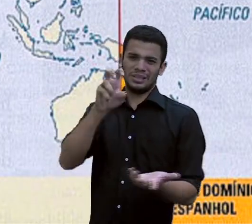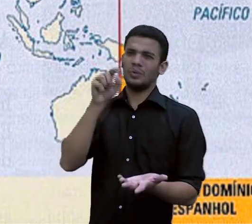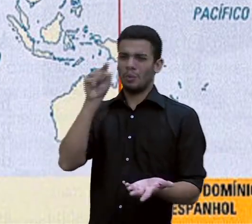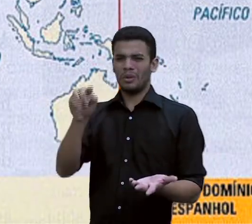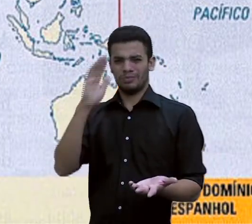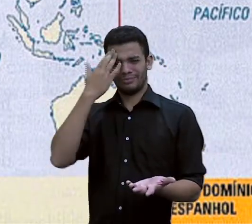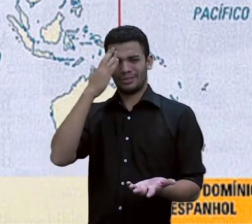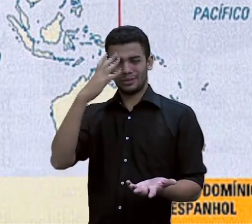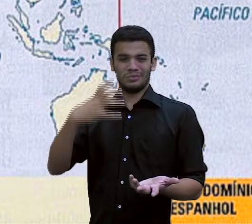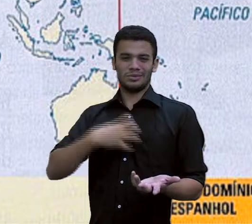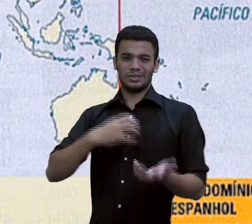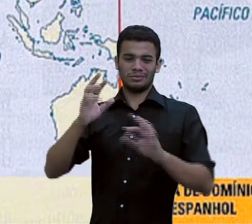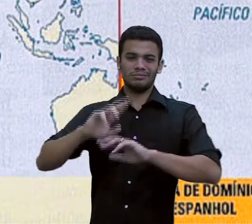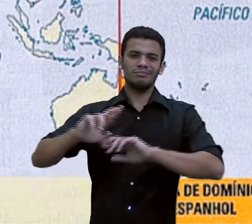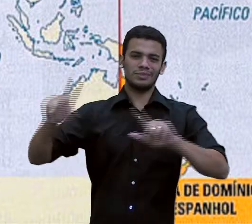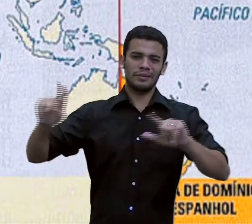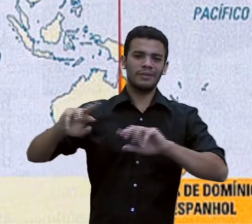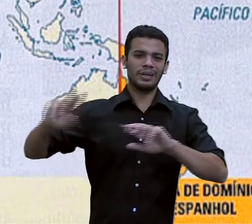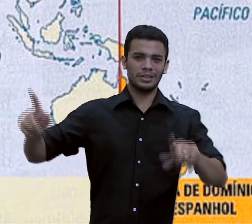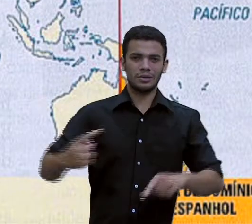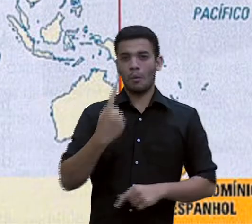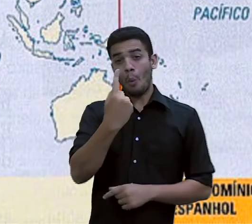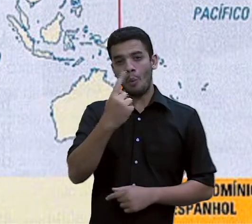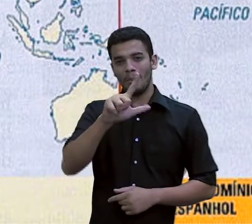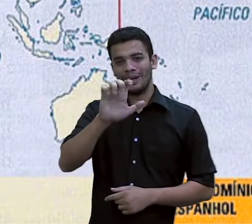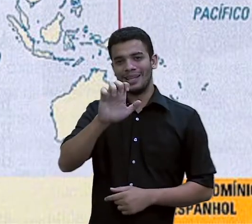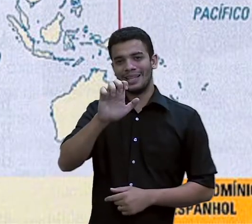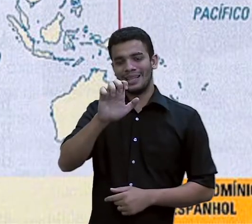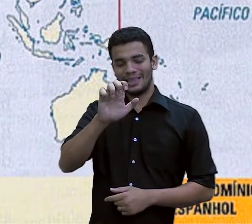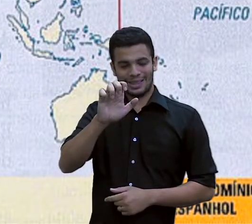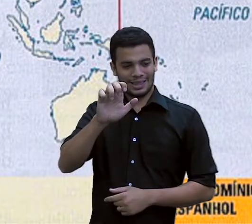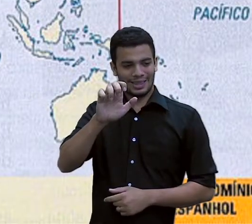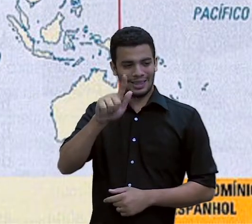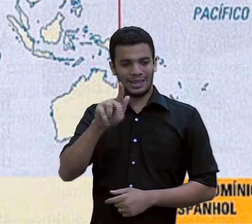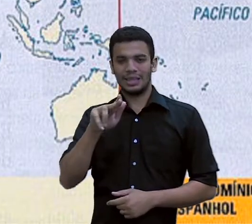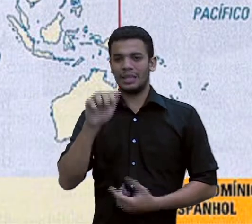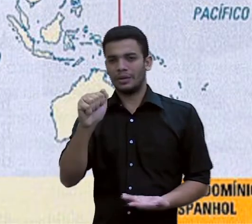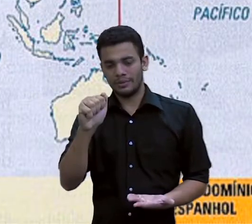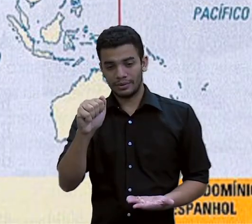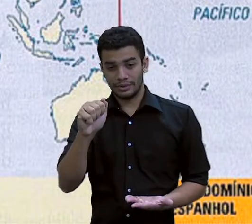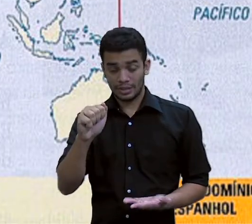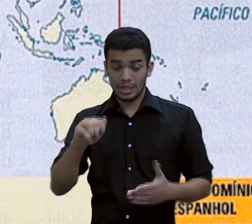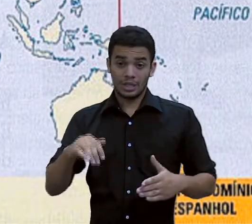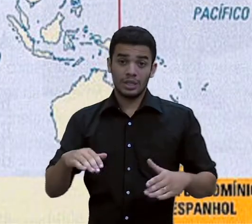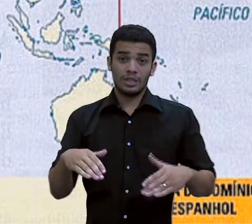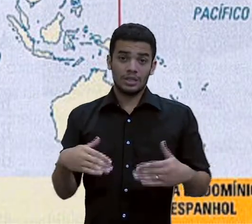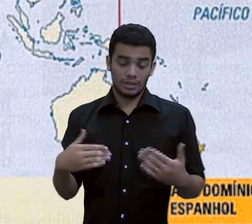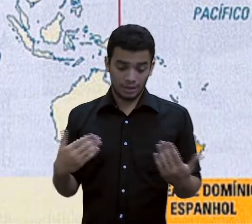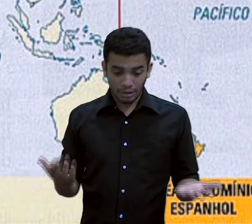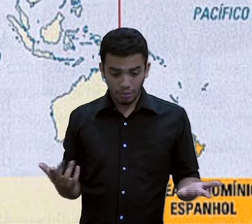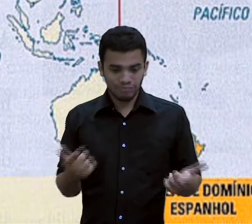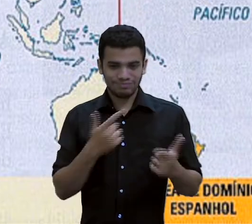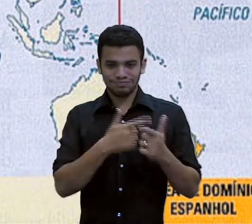numeração, né? Lá, se não me engano, são contados em polegadas. Na Grã-Bretanha são polegadas.